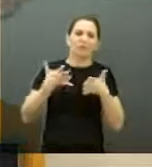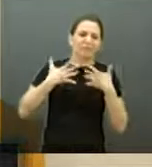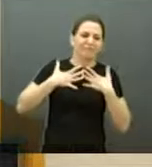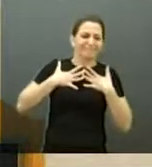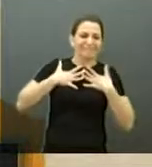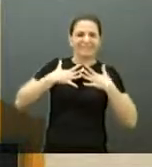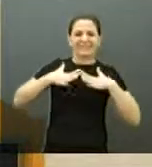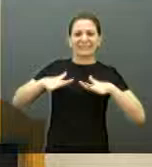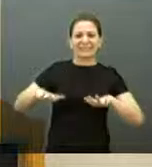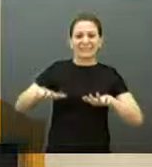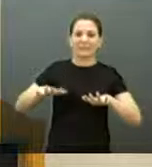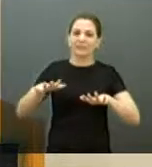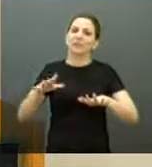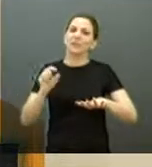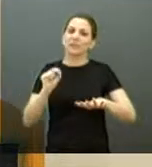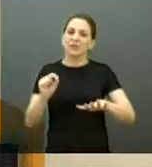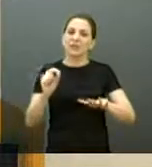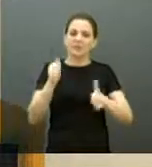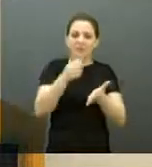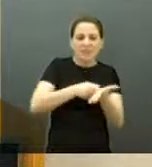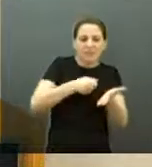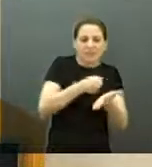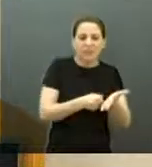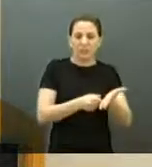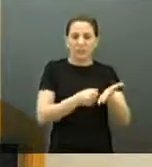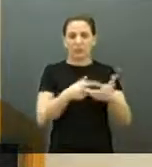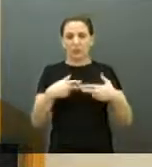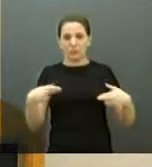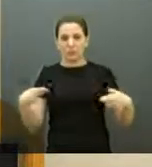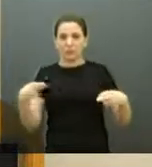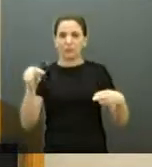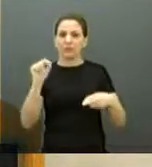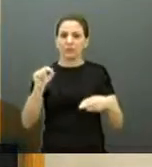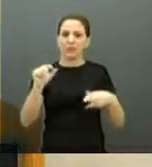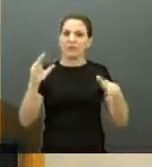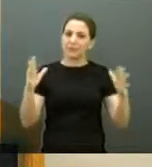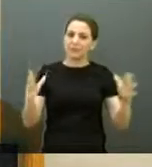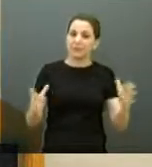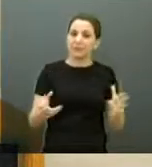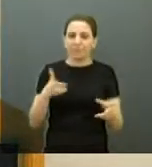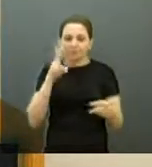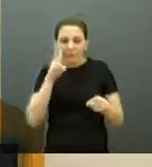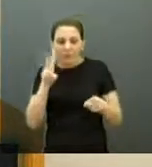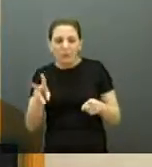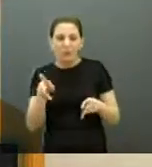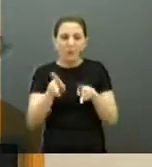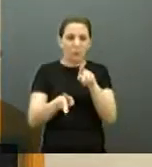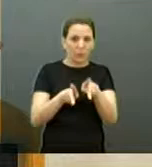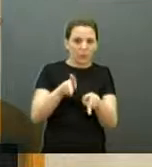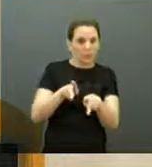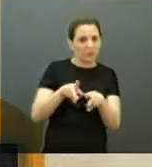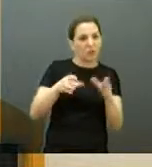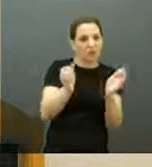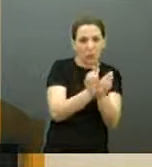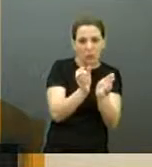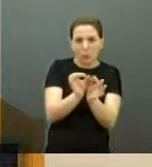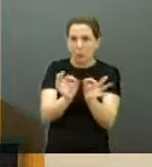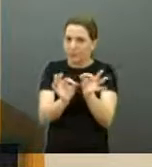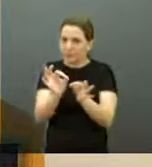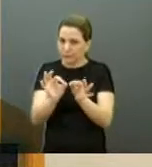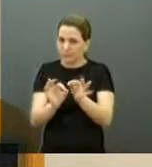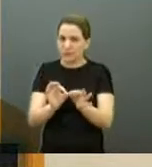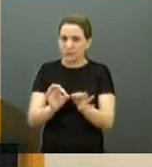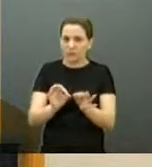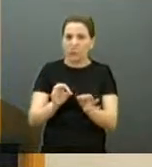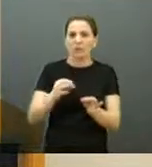se expresse e cobre. Pelo que eu levantei com esse pessoal, me parece que em 10 dias já são quase 15